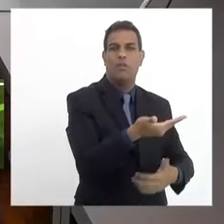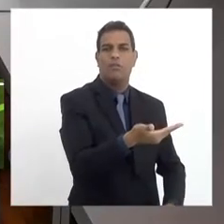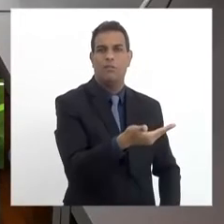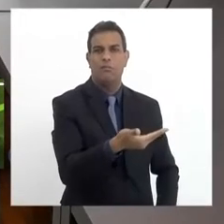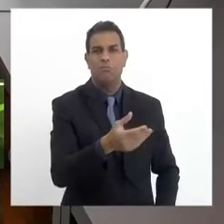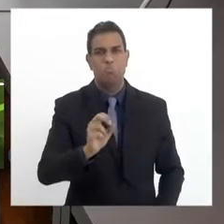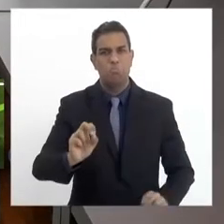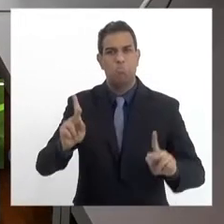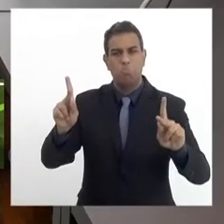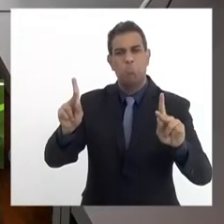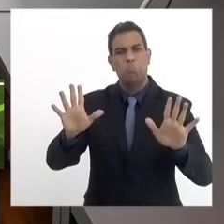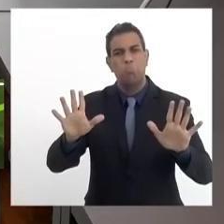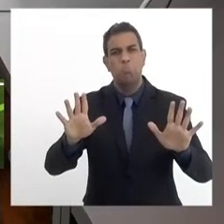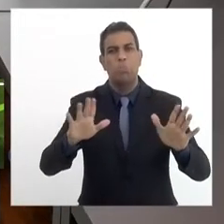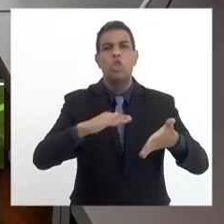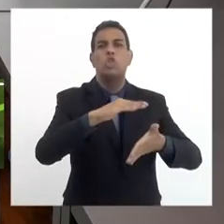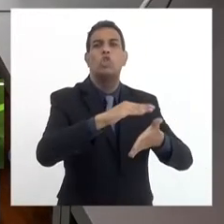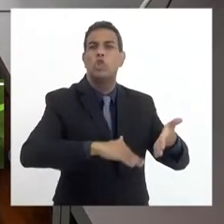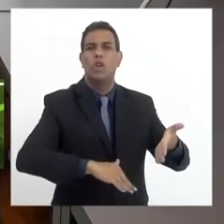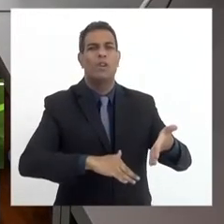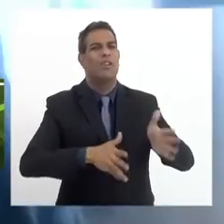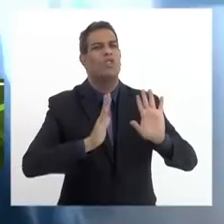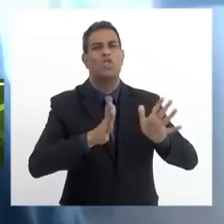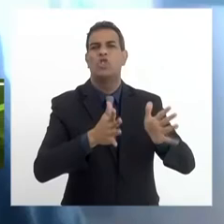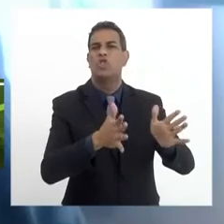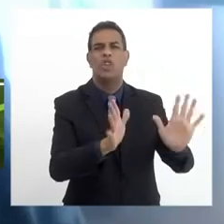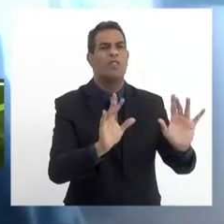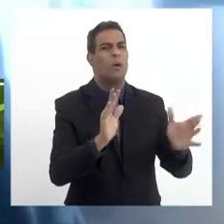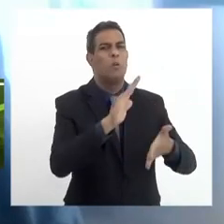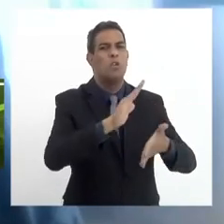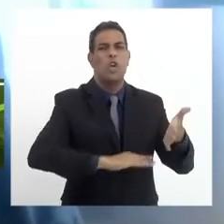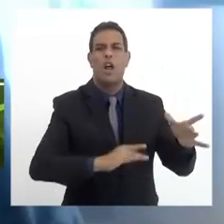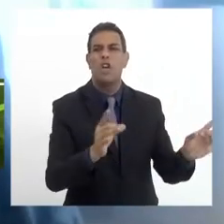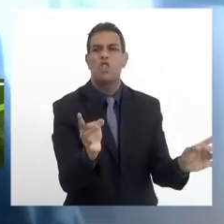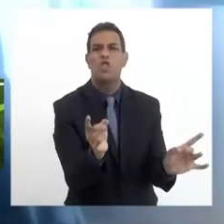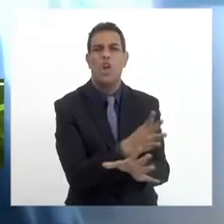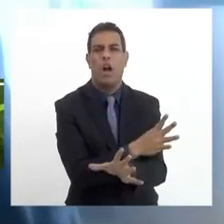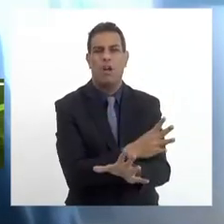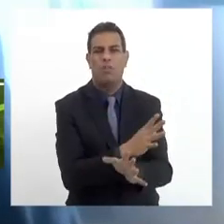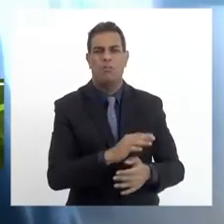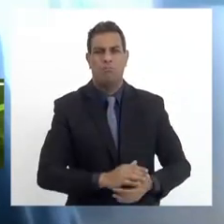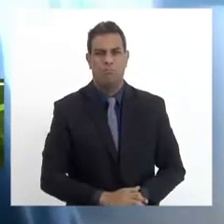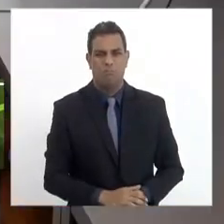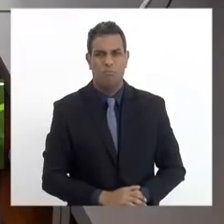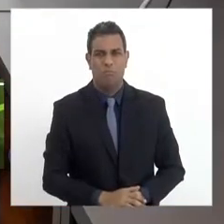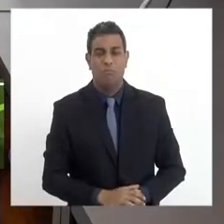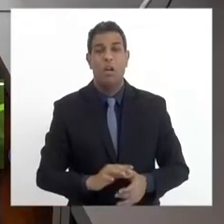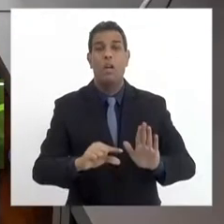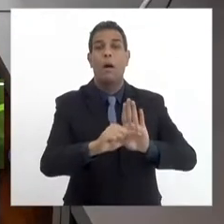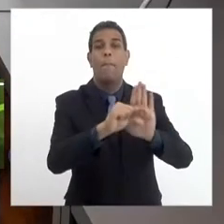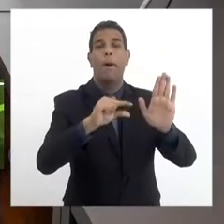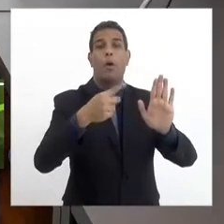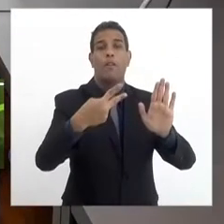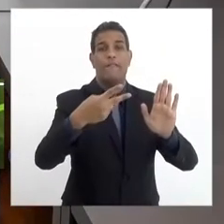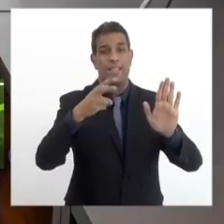Ok. Retirada definitiva. Retirada definitiva 24. 25.